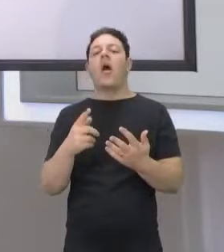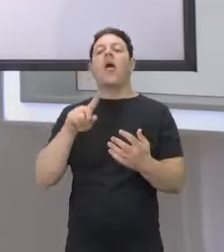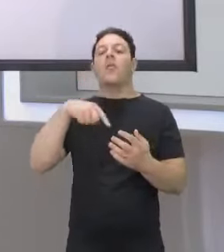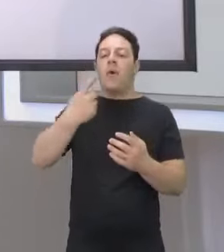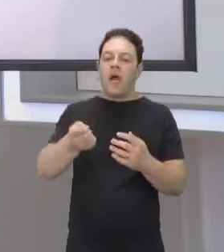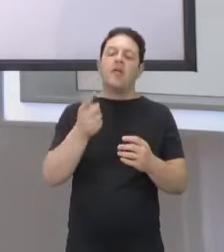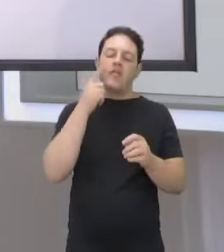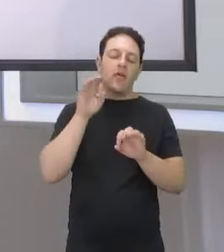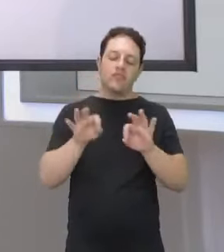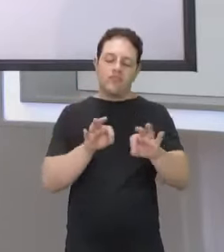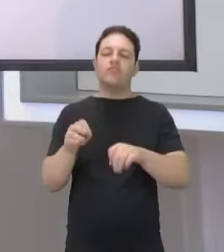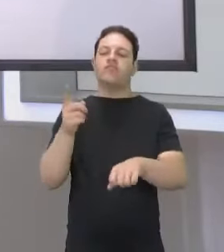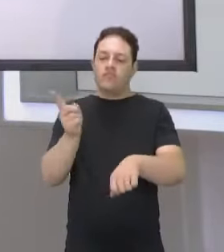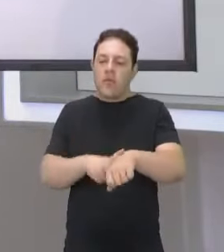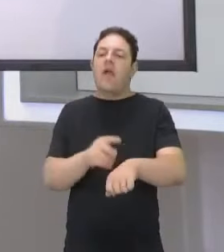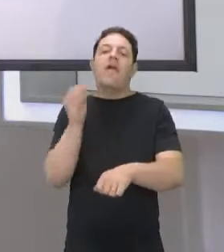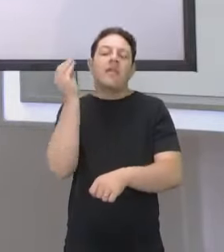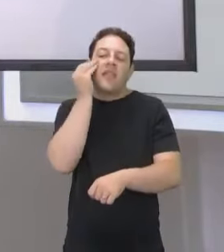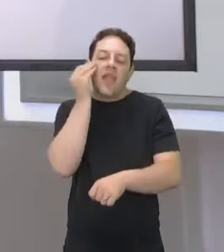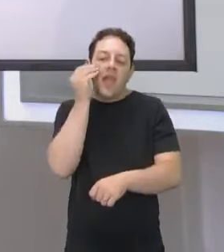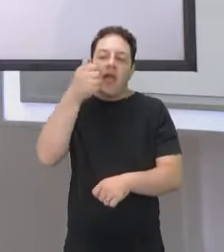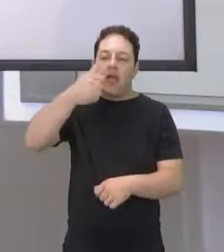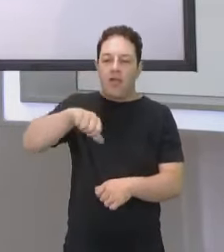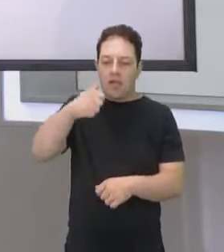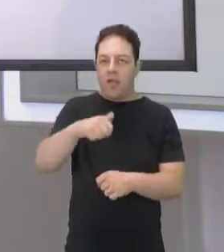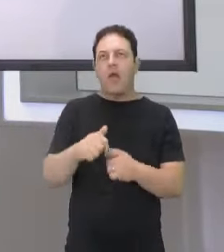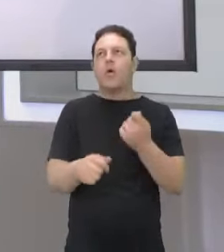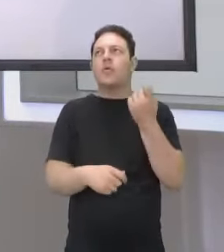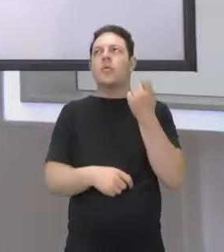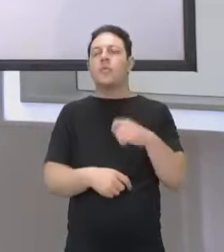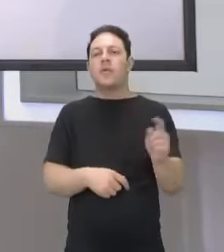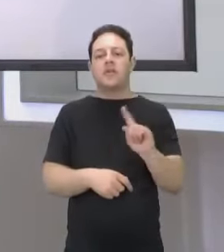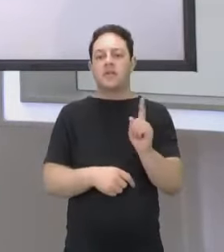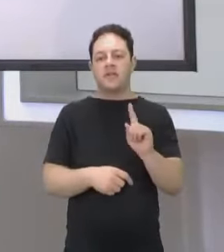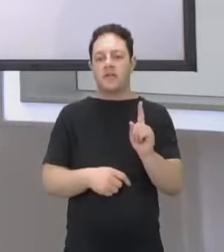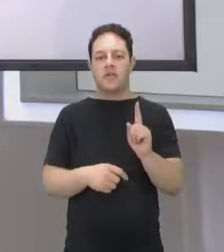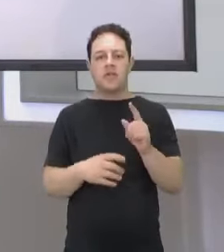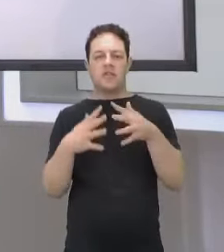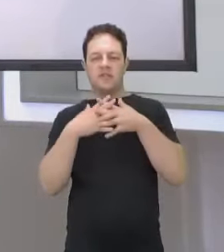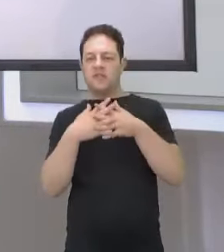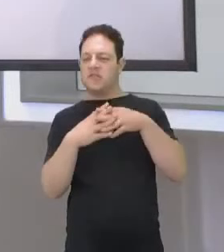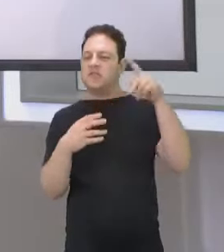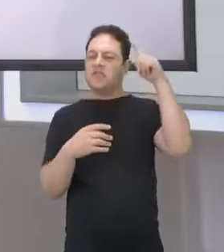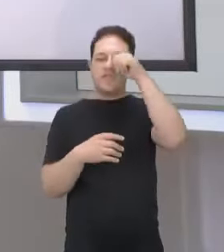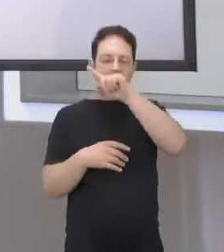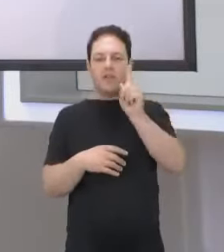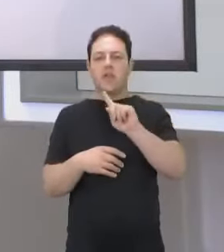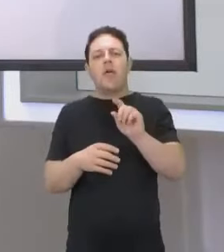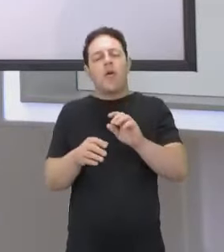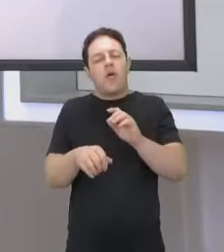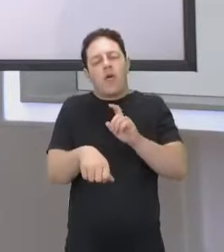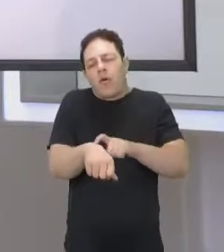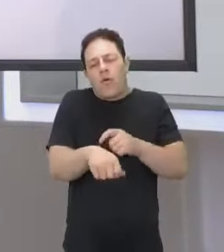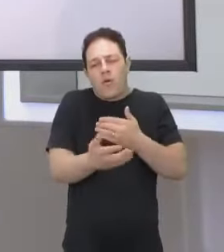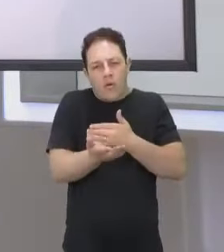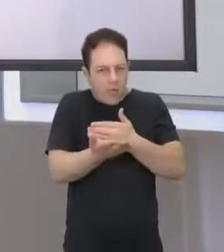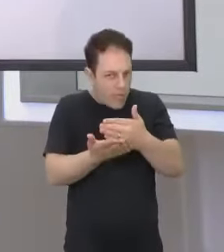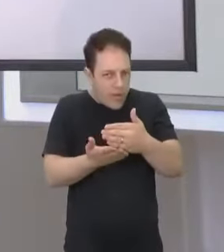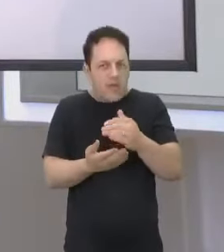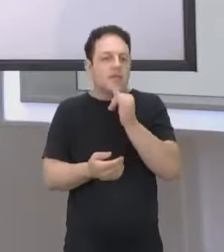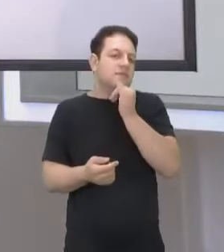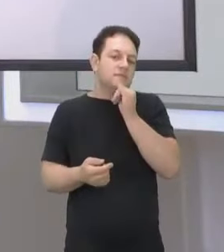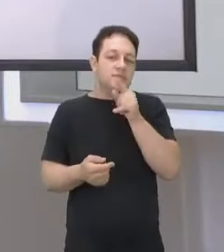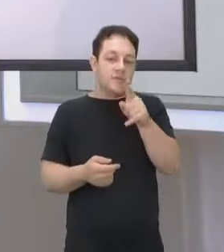final elaborar o plano propriamente dito, que não precisa ser uma coisa extremamente complexa. Num primeiro momento, se